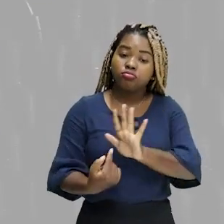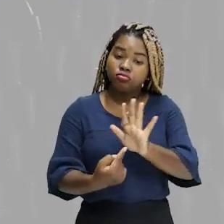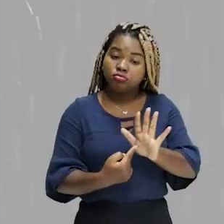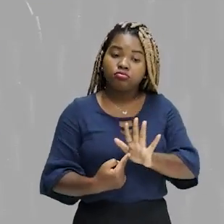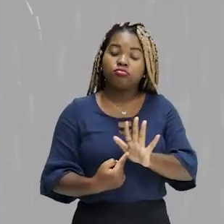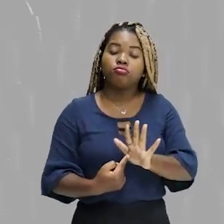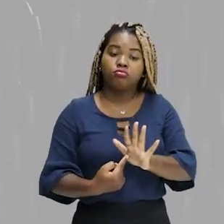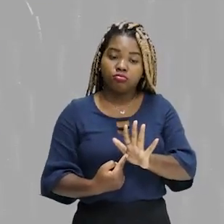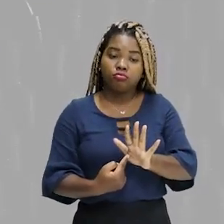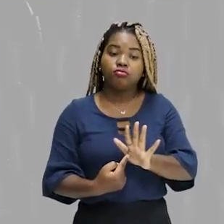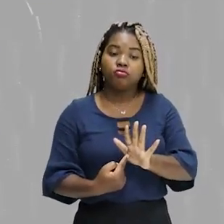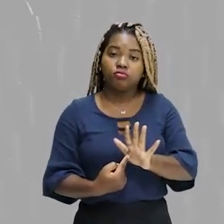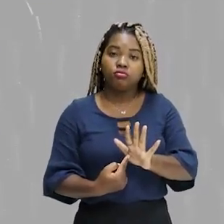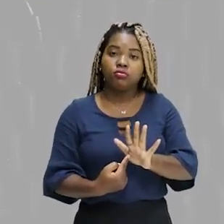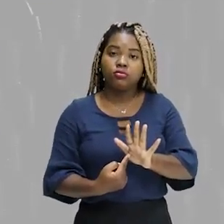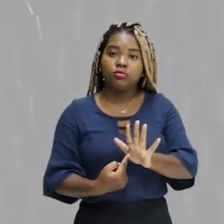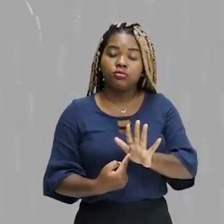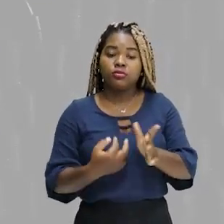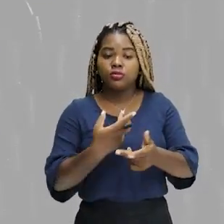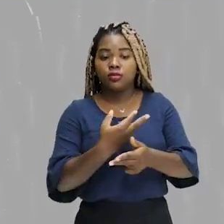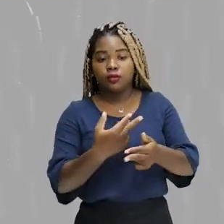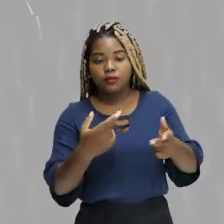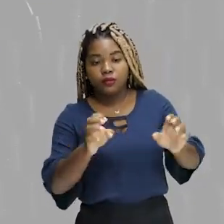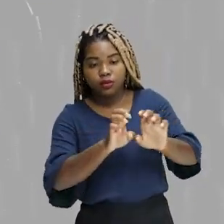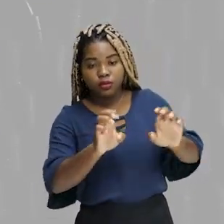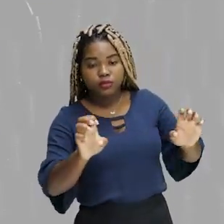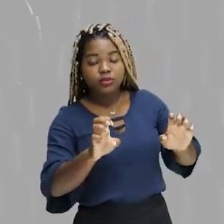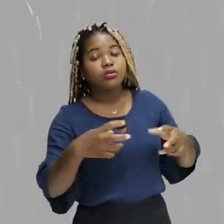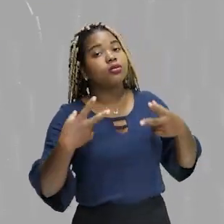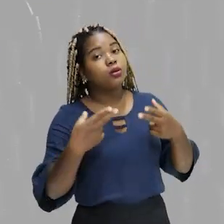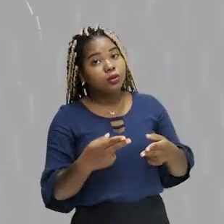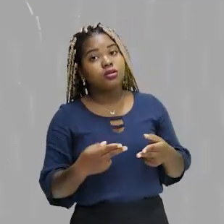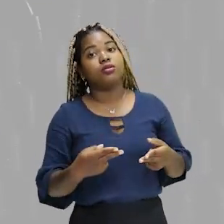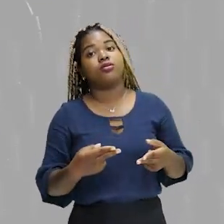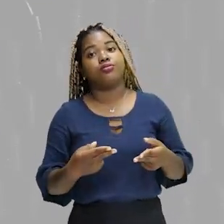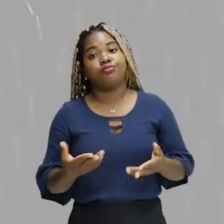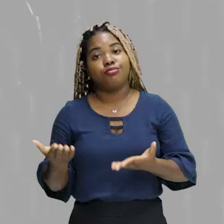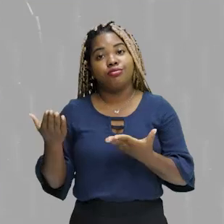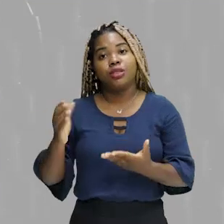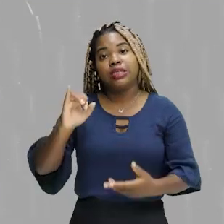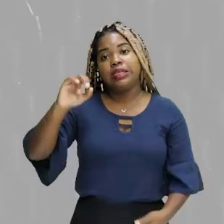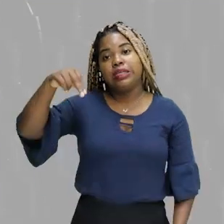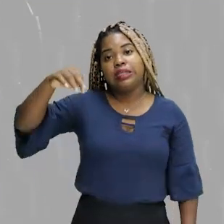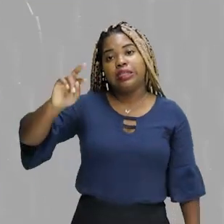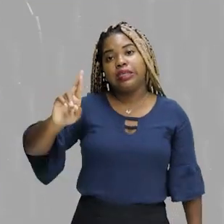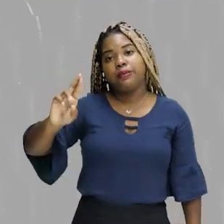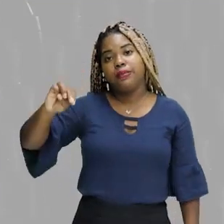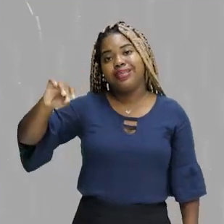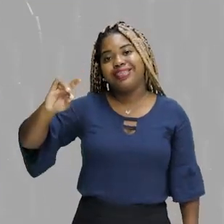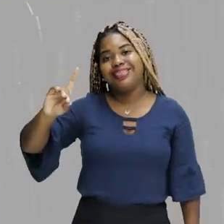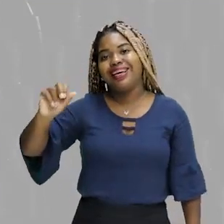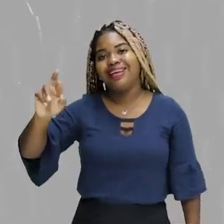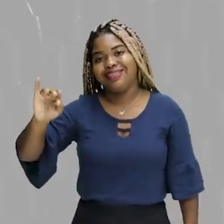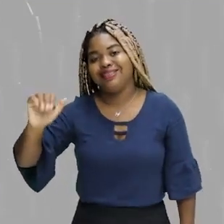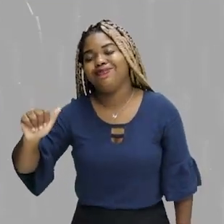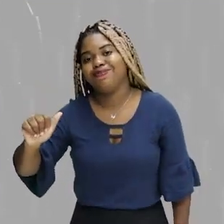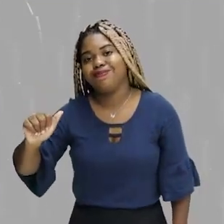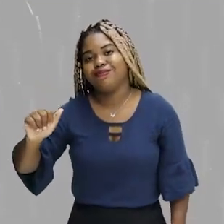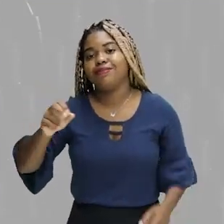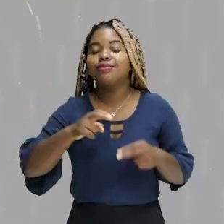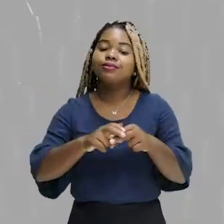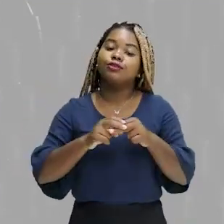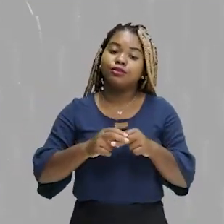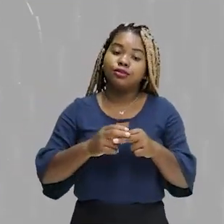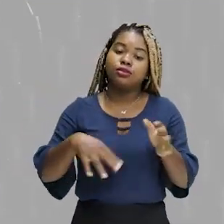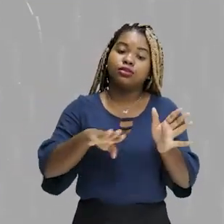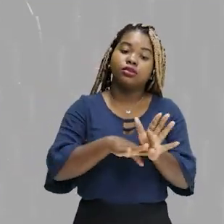2, 3, né? Várias equações intermediárias, que a partir delas, né, nós vamos chegar